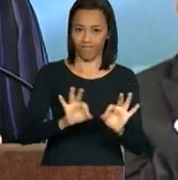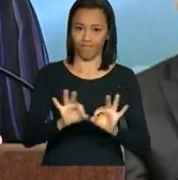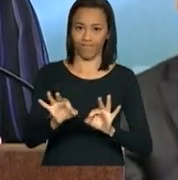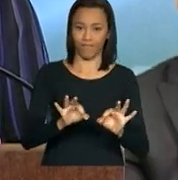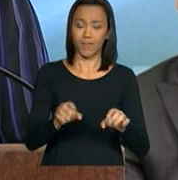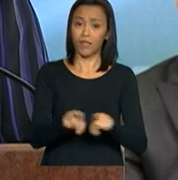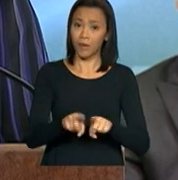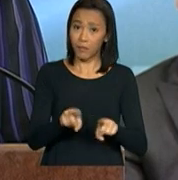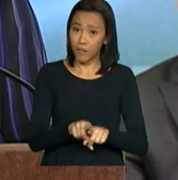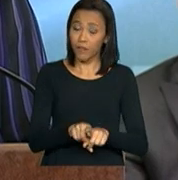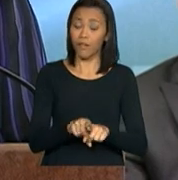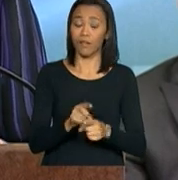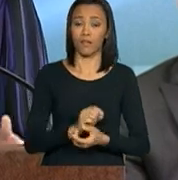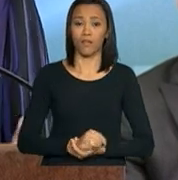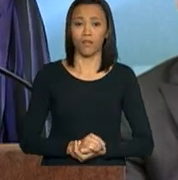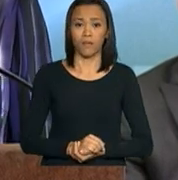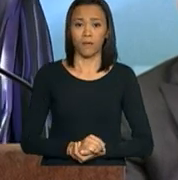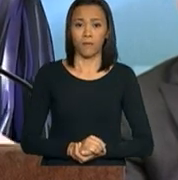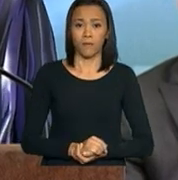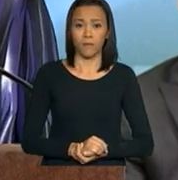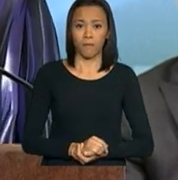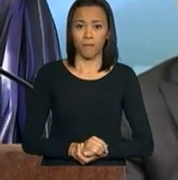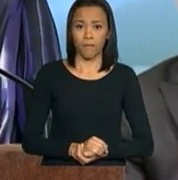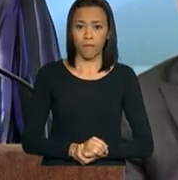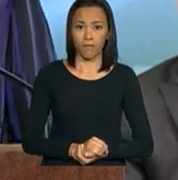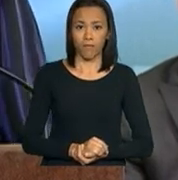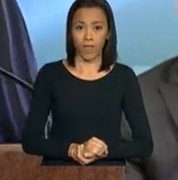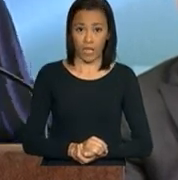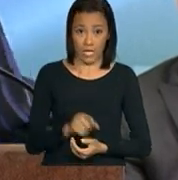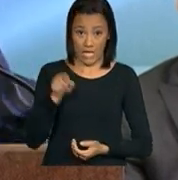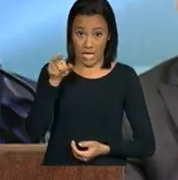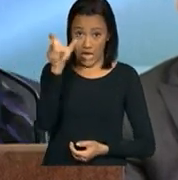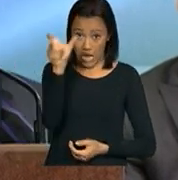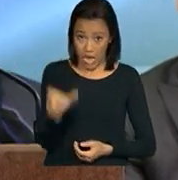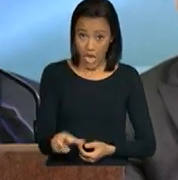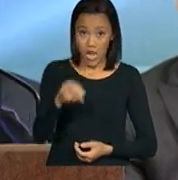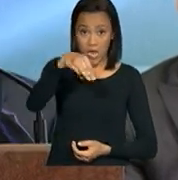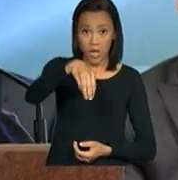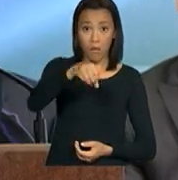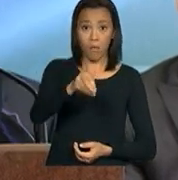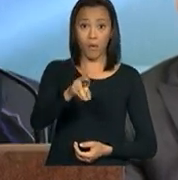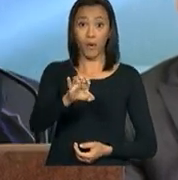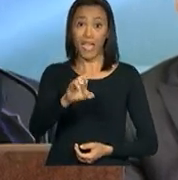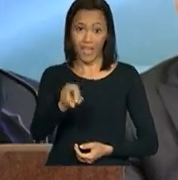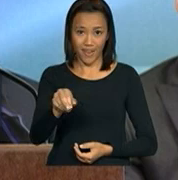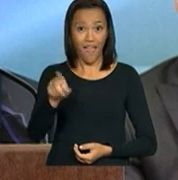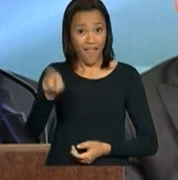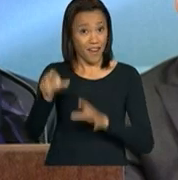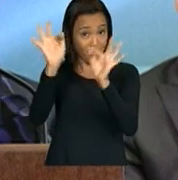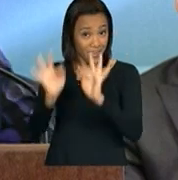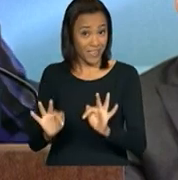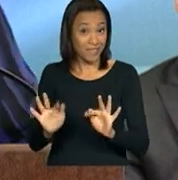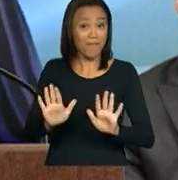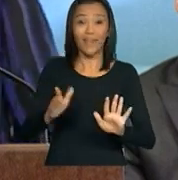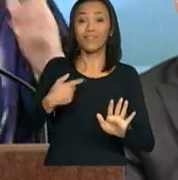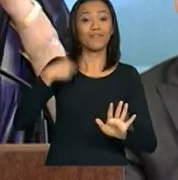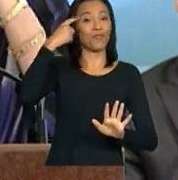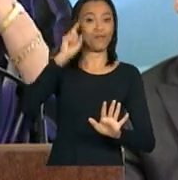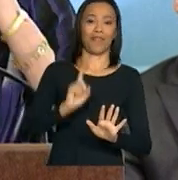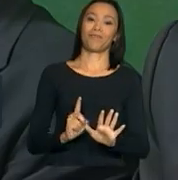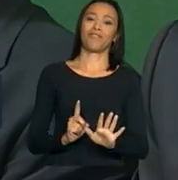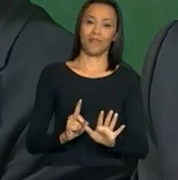espero também que o morela Não pense que era feliz e não sabia